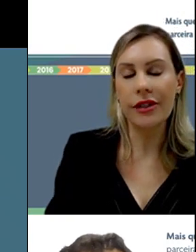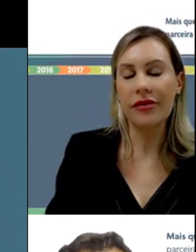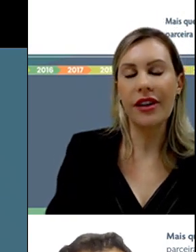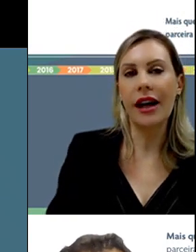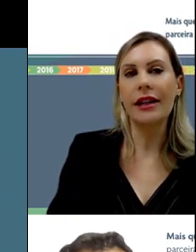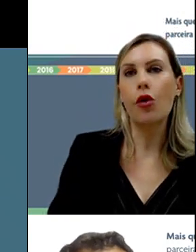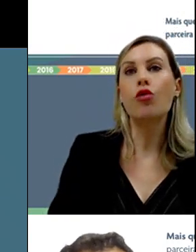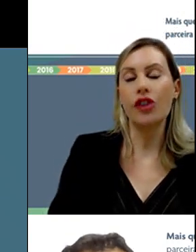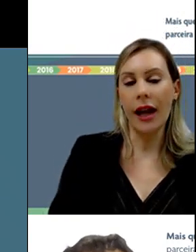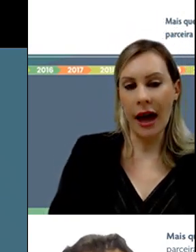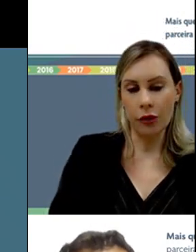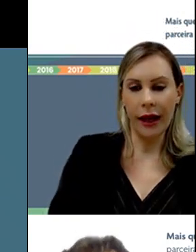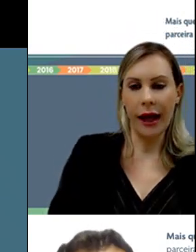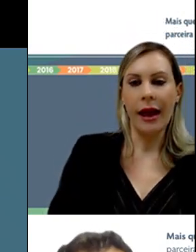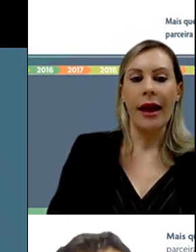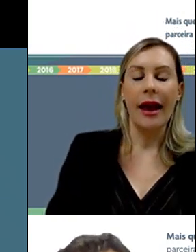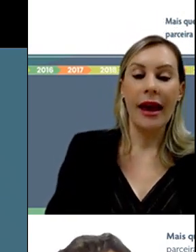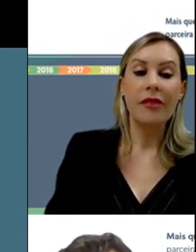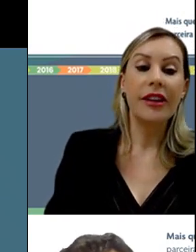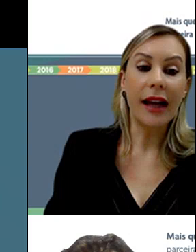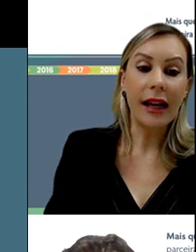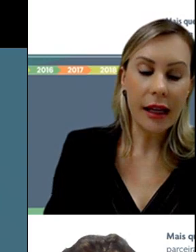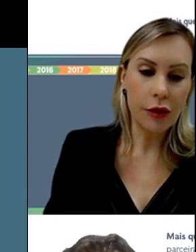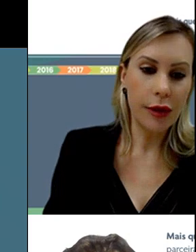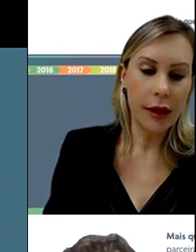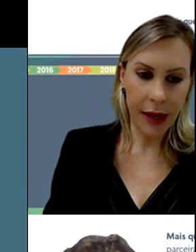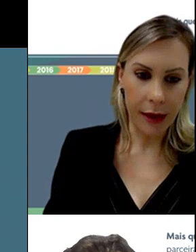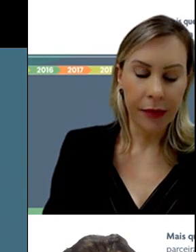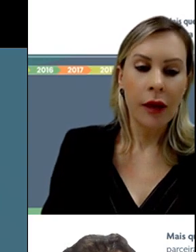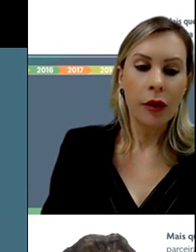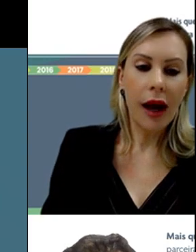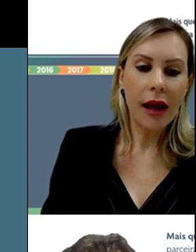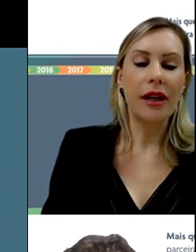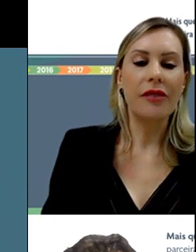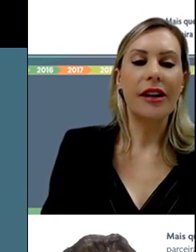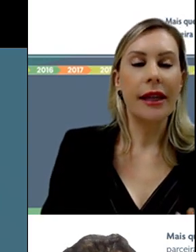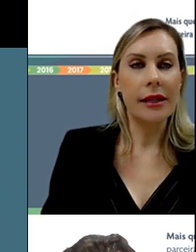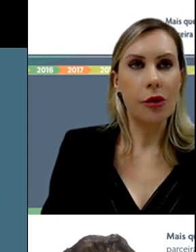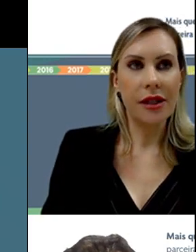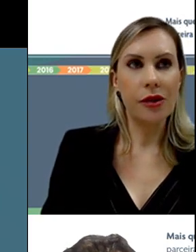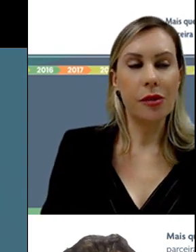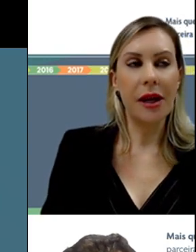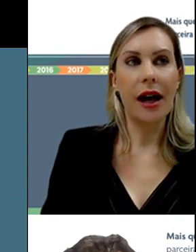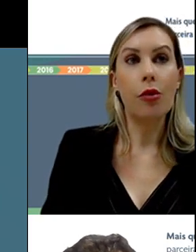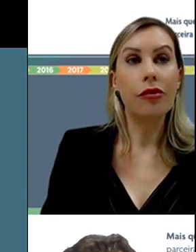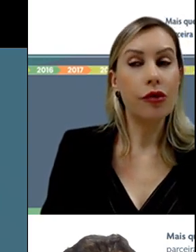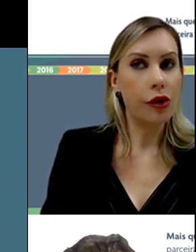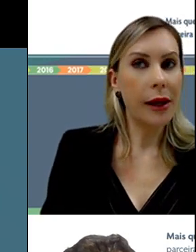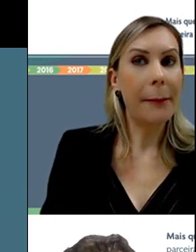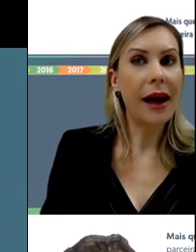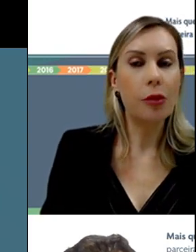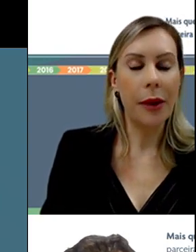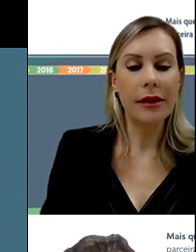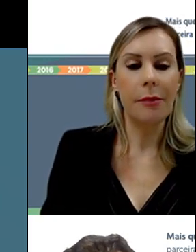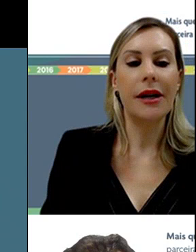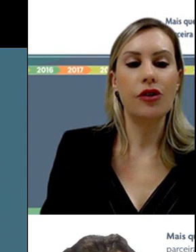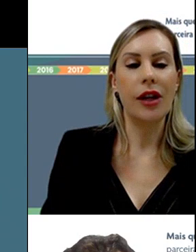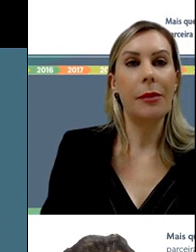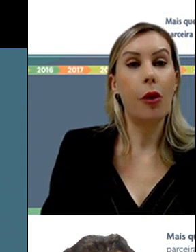algo que você fica ali congelado, né? É vitalício também. No caso da invalidez, eu preciso explicar como funciona